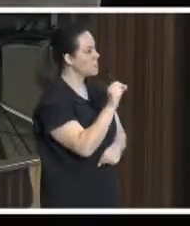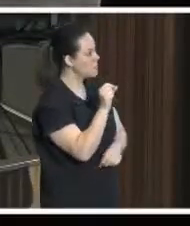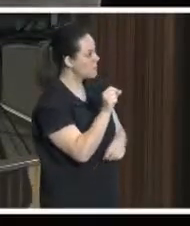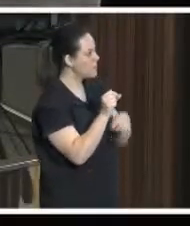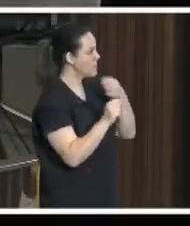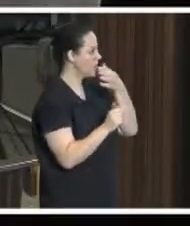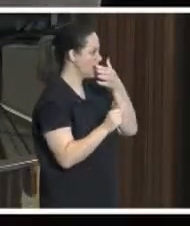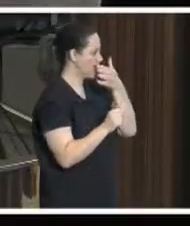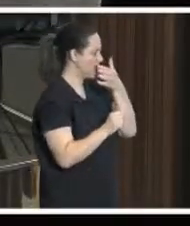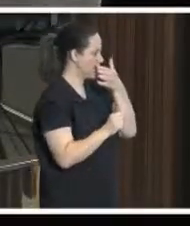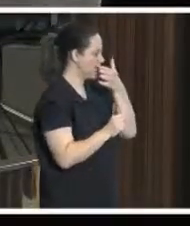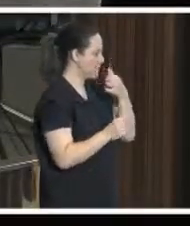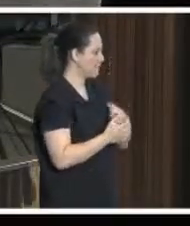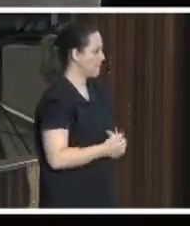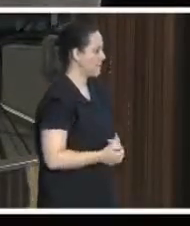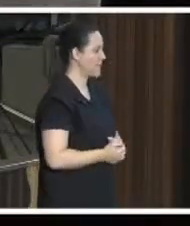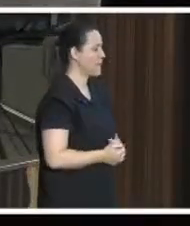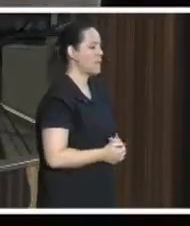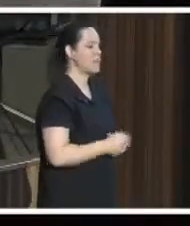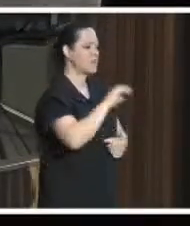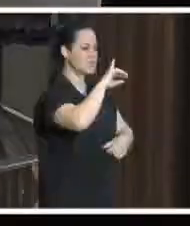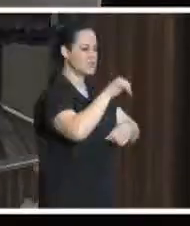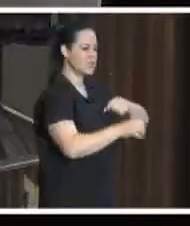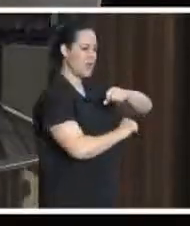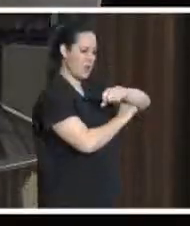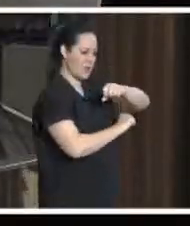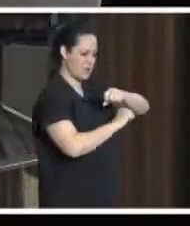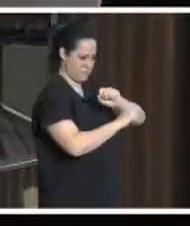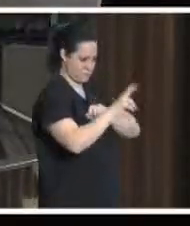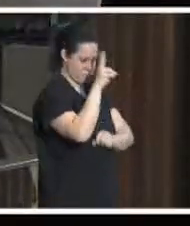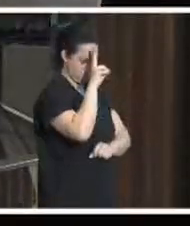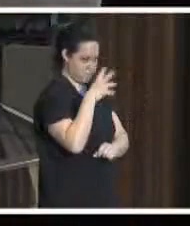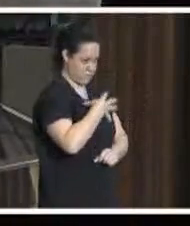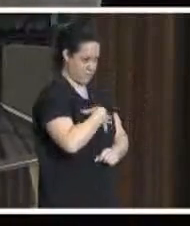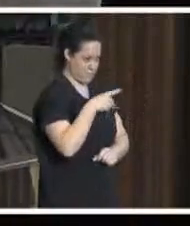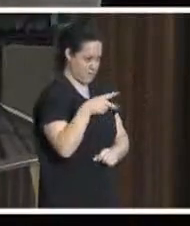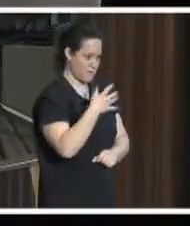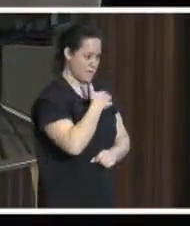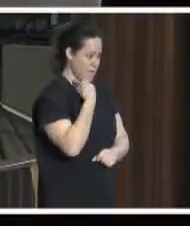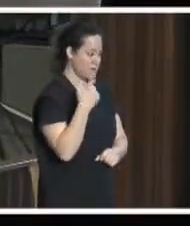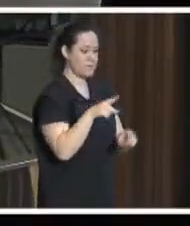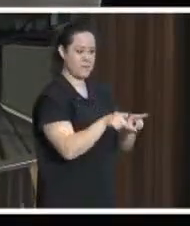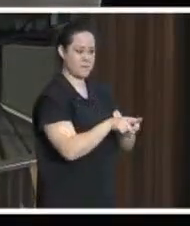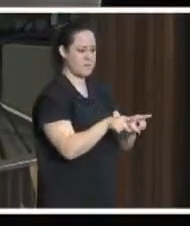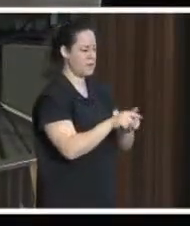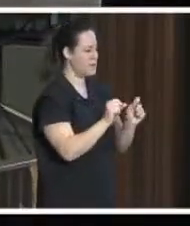que Jairo, lembra do Jairo, com a sua filhinha, fez.